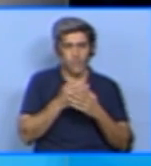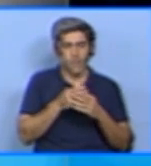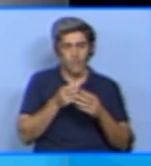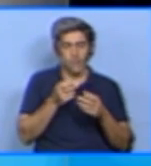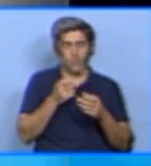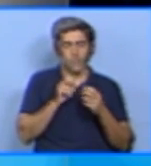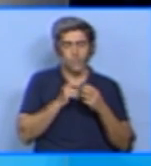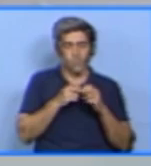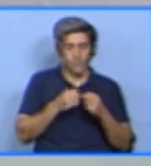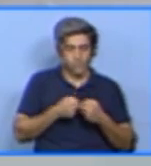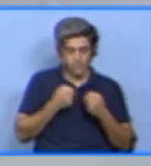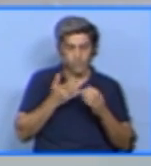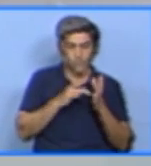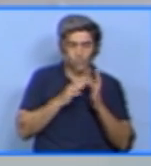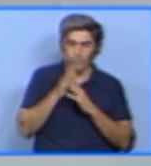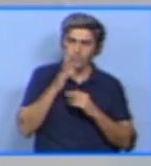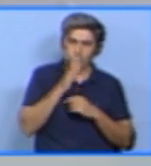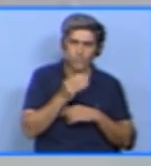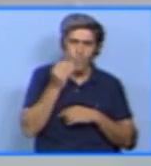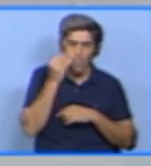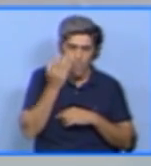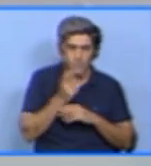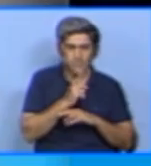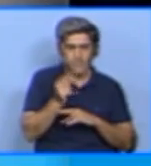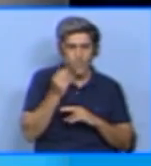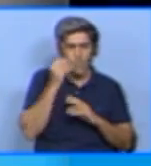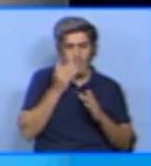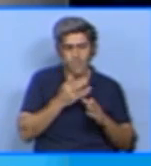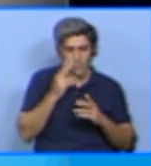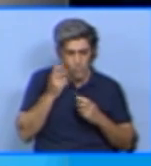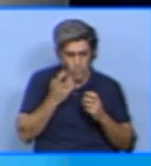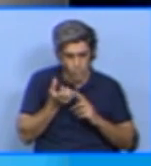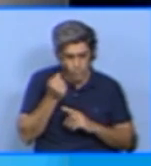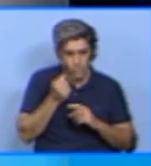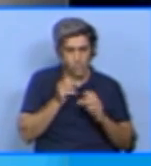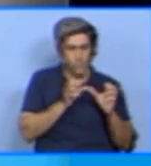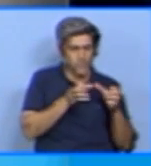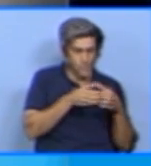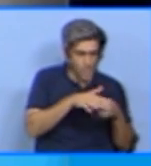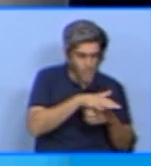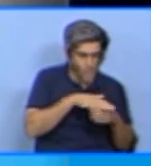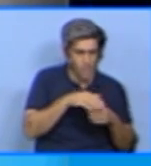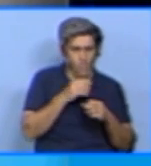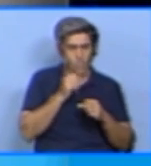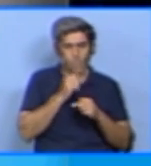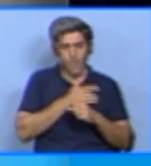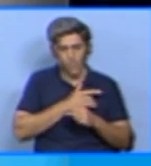vem-nos dizer como é que se sai disso, como é que se encontra o caminho. Na comunidade, no amor, no serviço, na humildade.